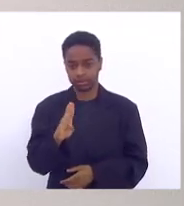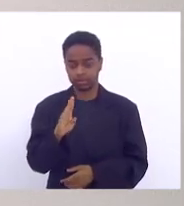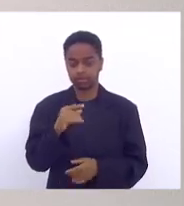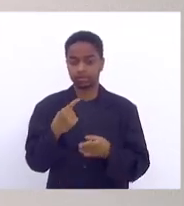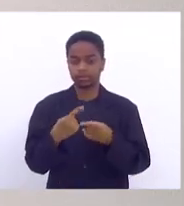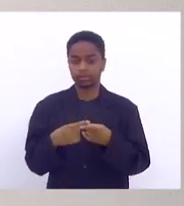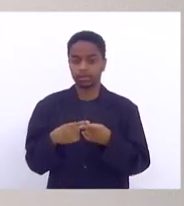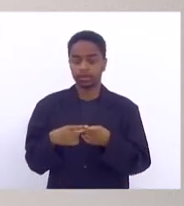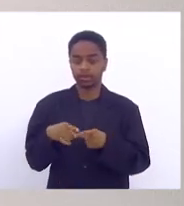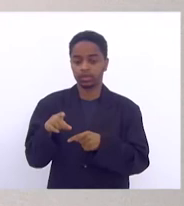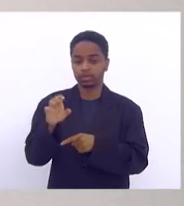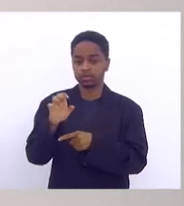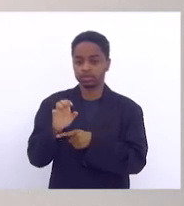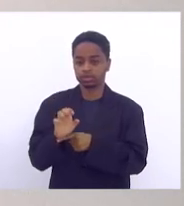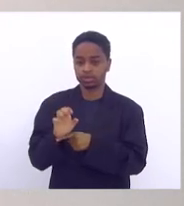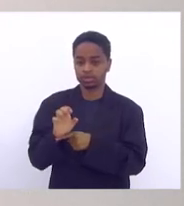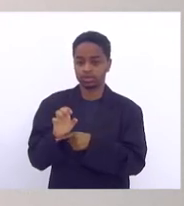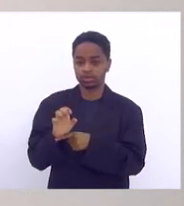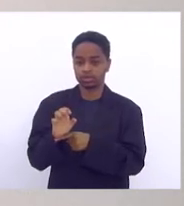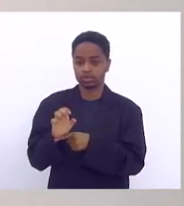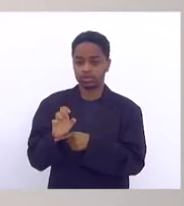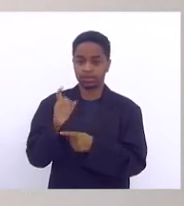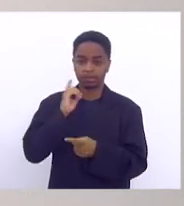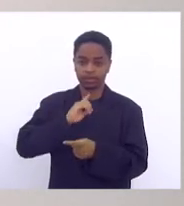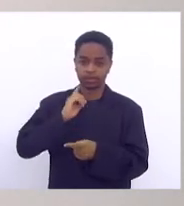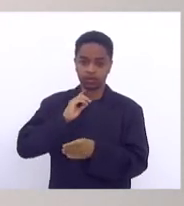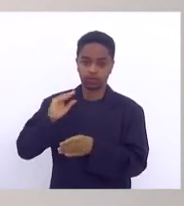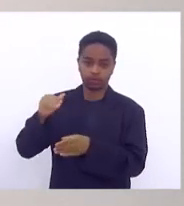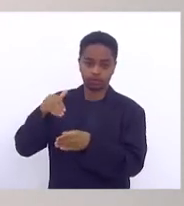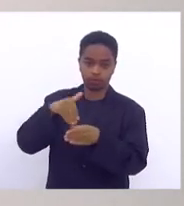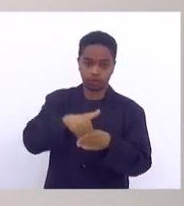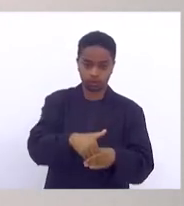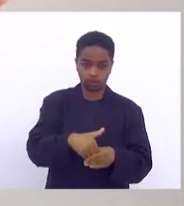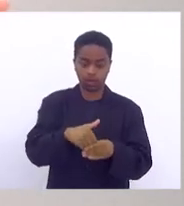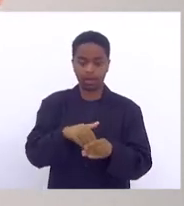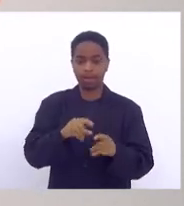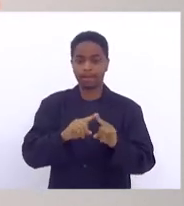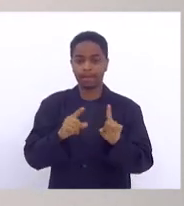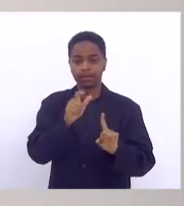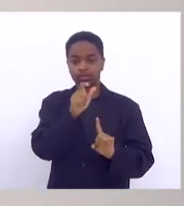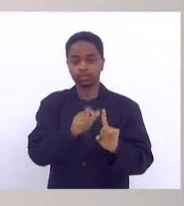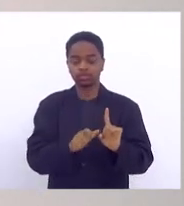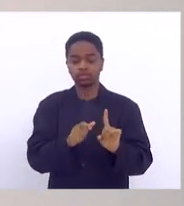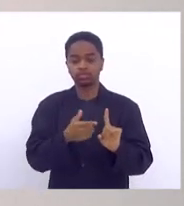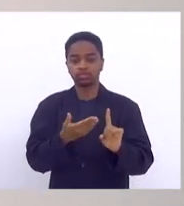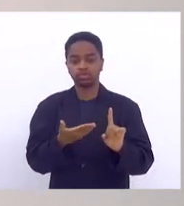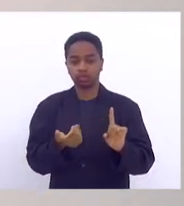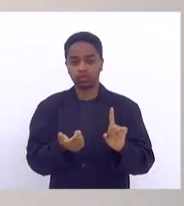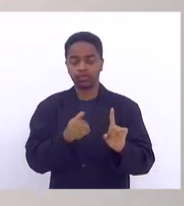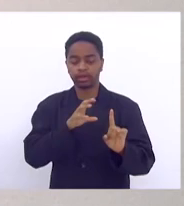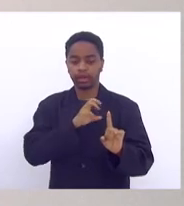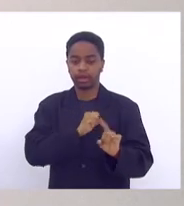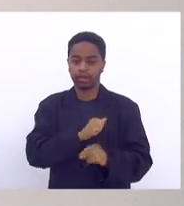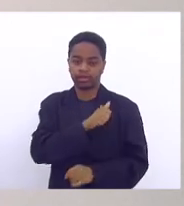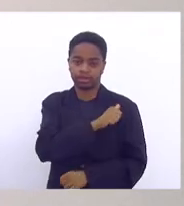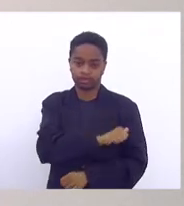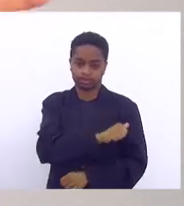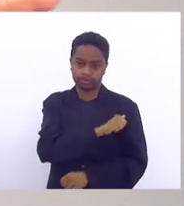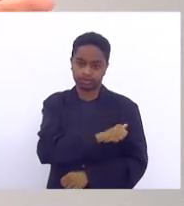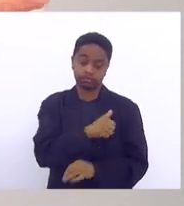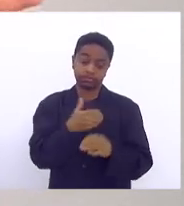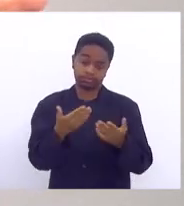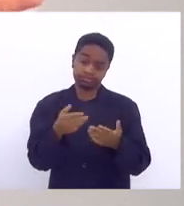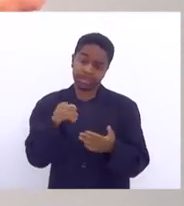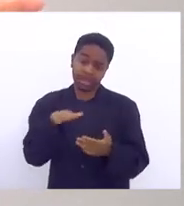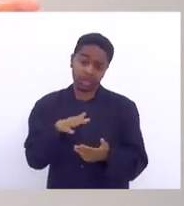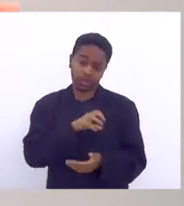pelo Estado de Minas Gerais mas um jovem que ama o Rio né aliás quem é que